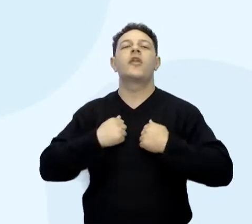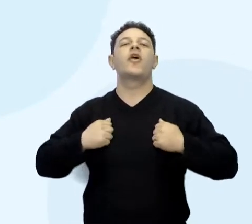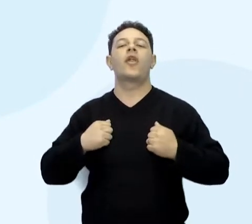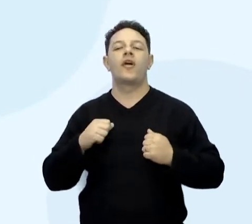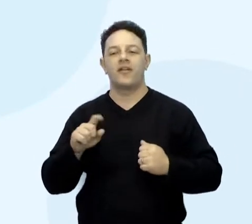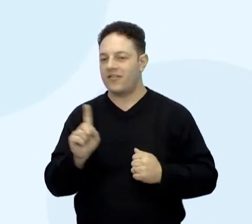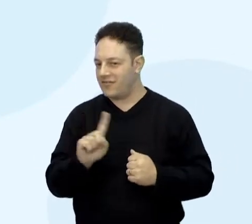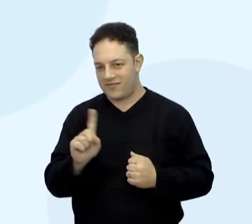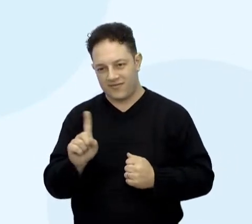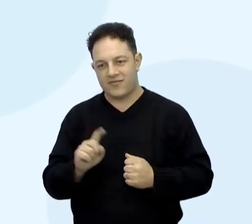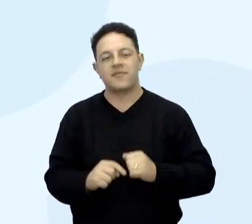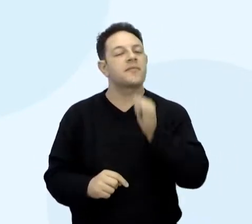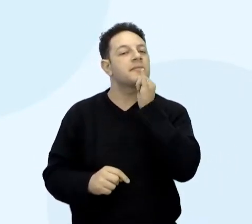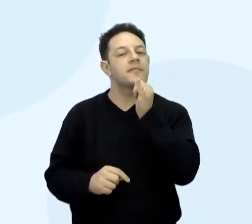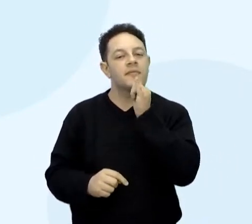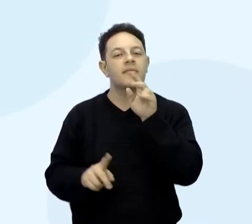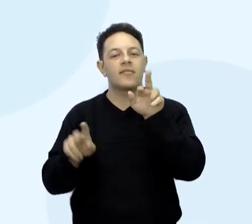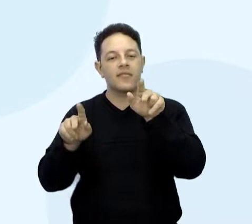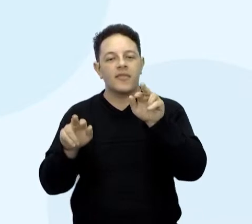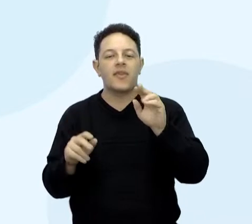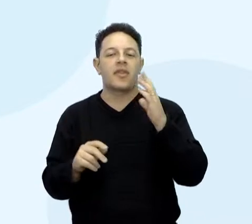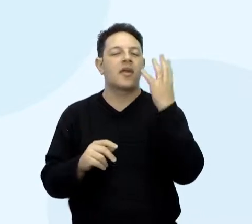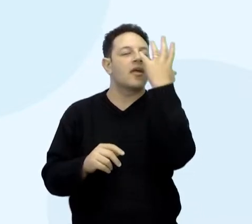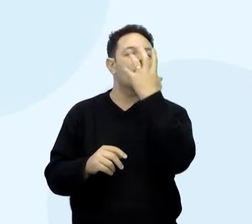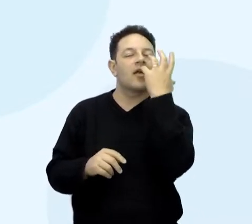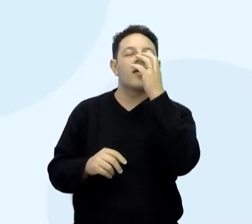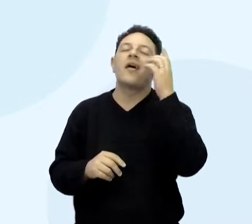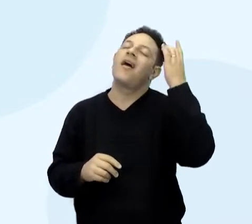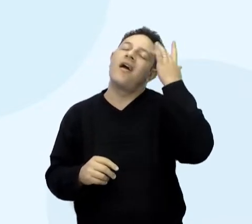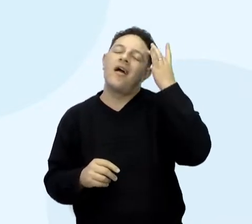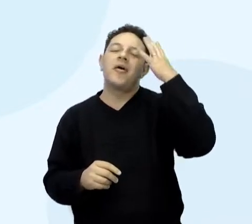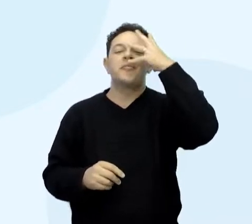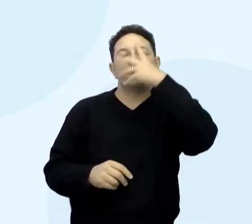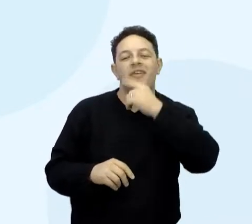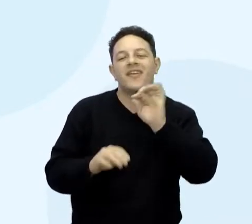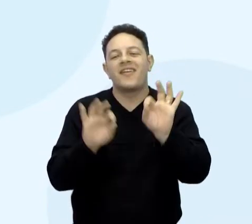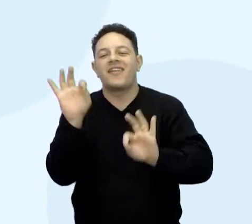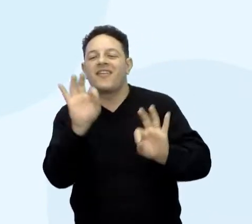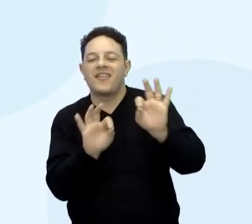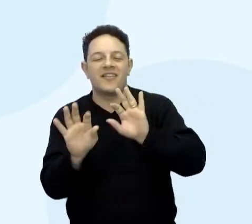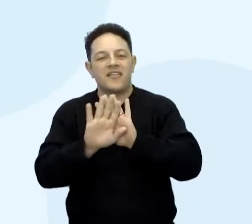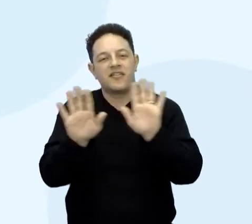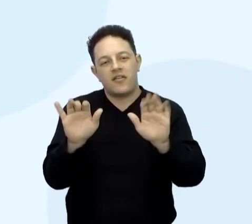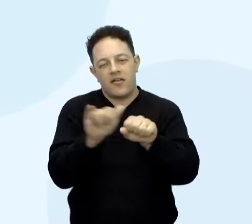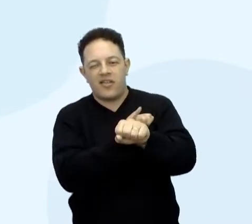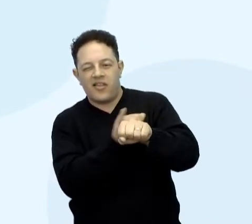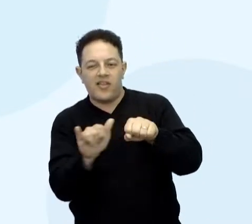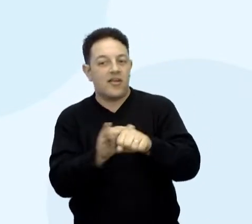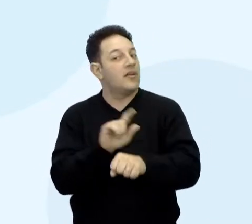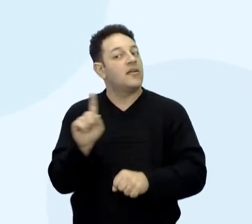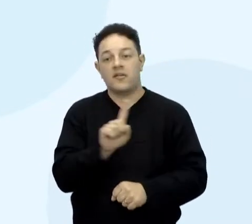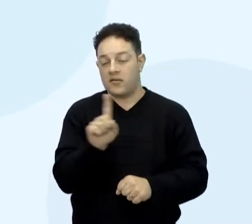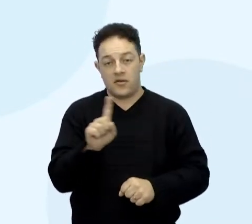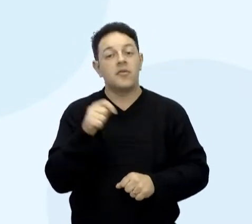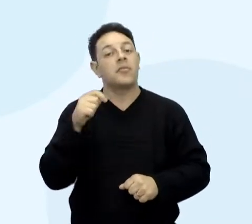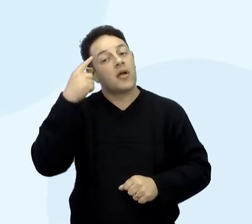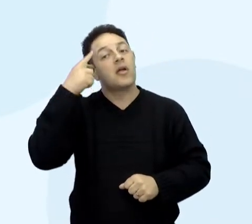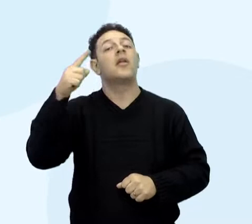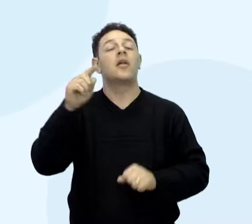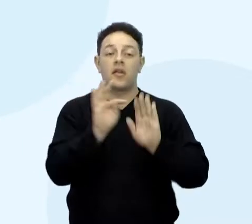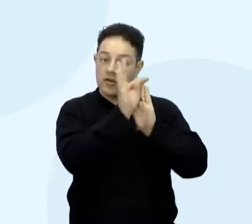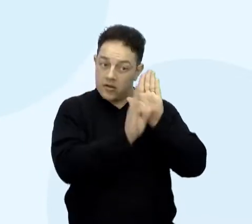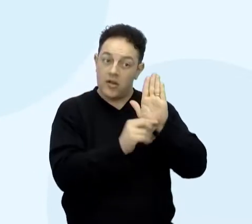na questão de romantizar, né? Romantizar ali as informações, porque a gente tem que lembrar que é um